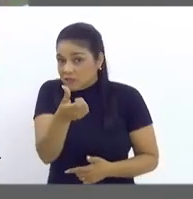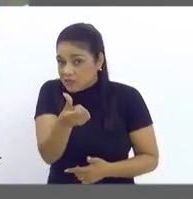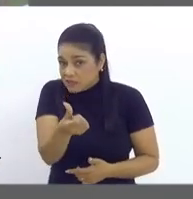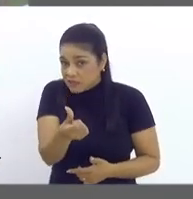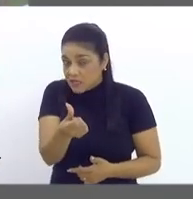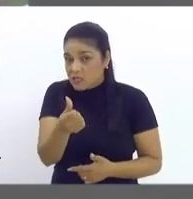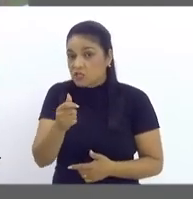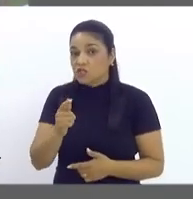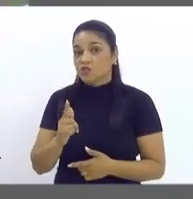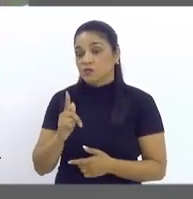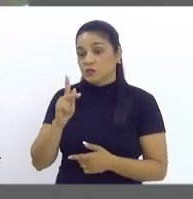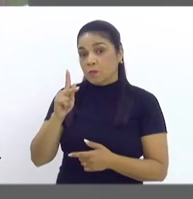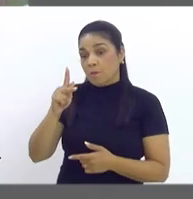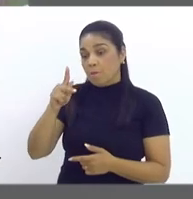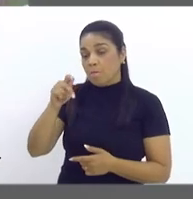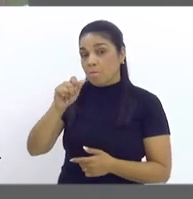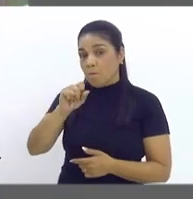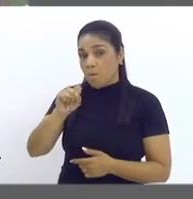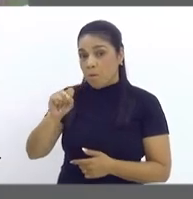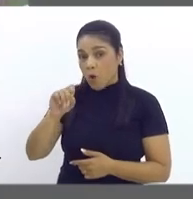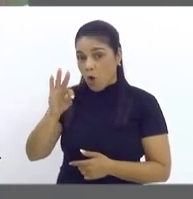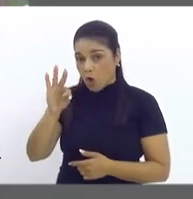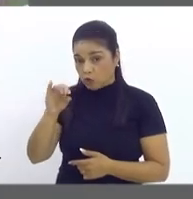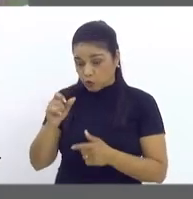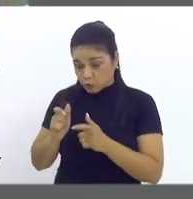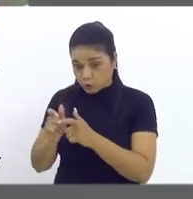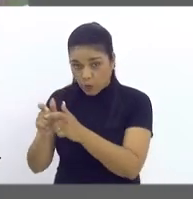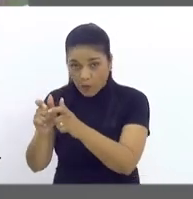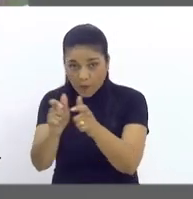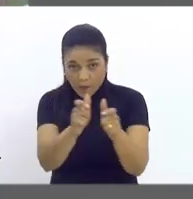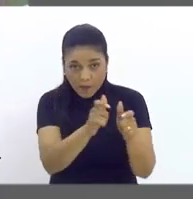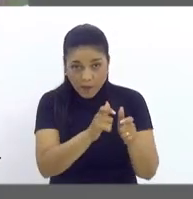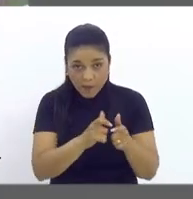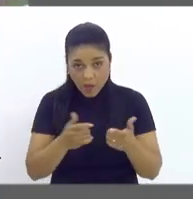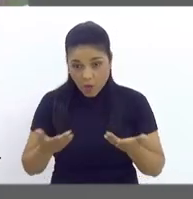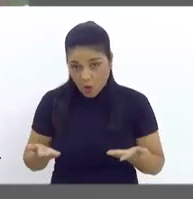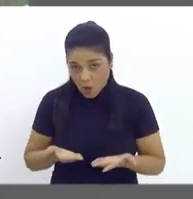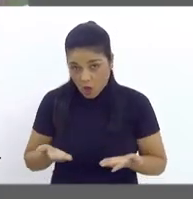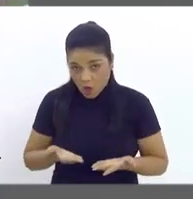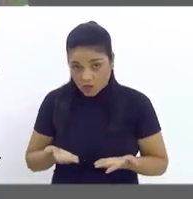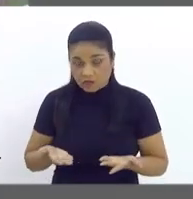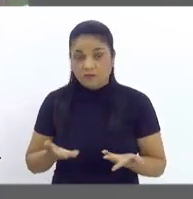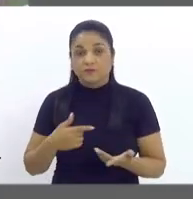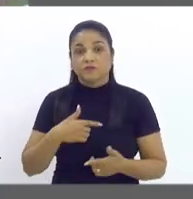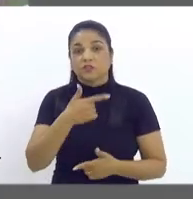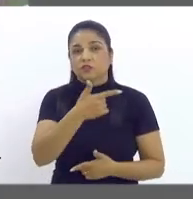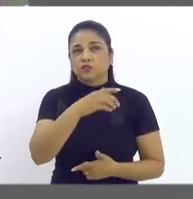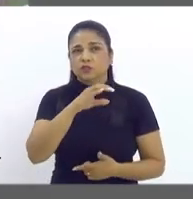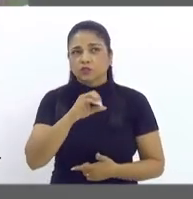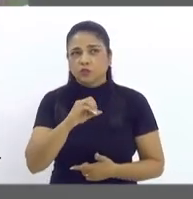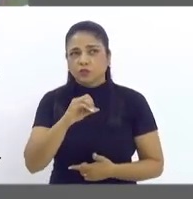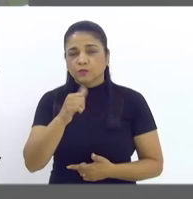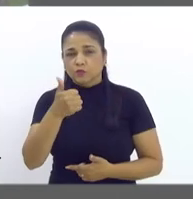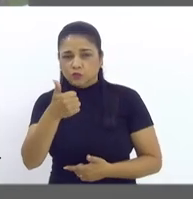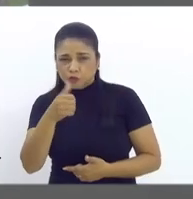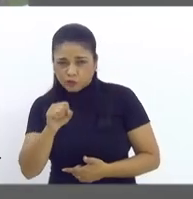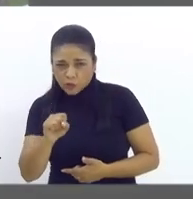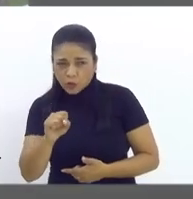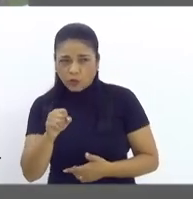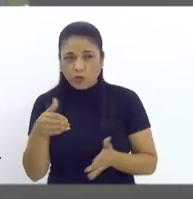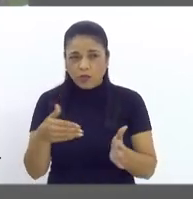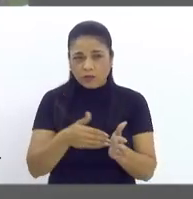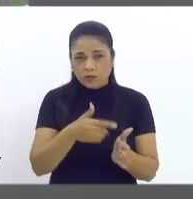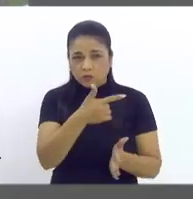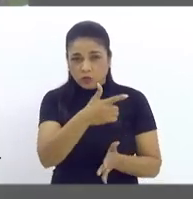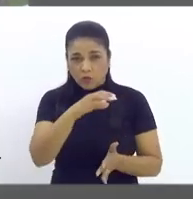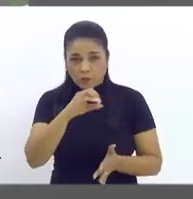abastecidos na data de hoje. Em 2018, 2022, né, nós colocamos